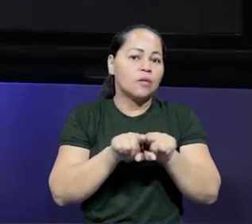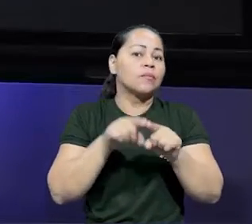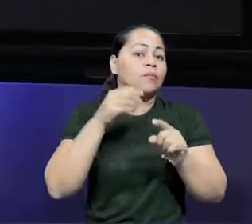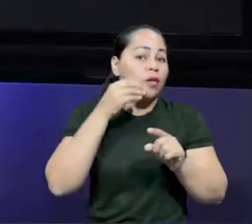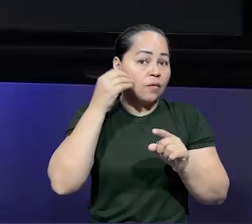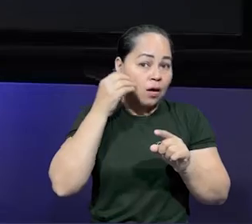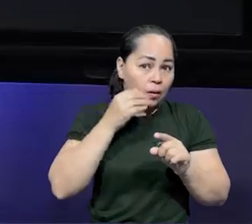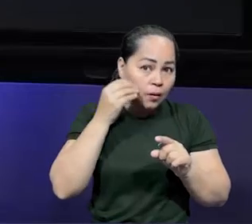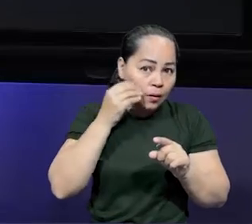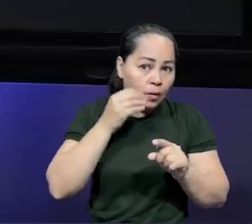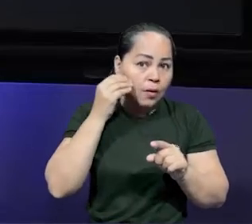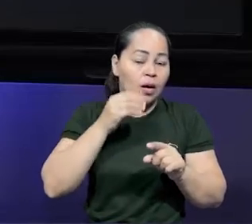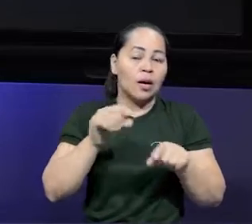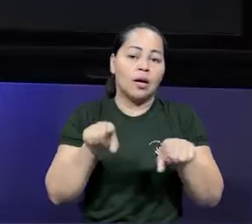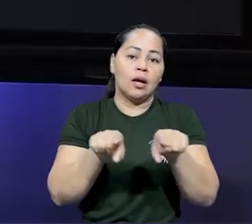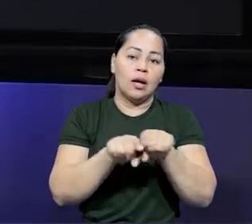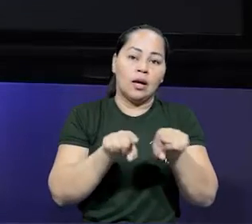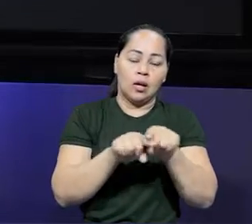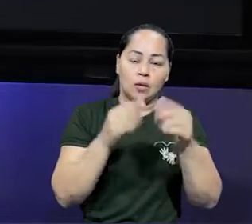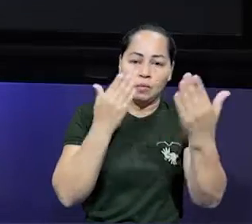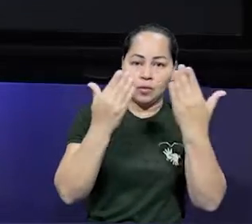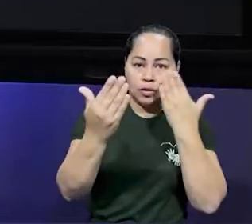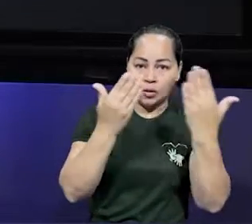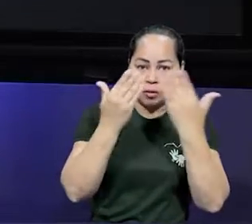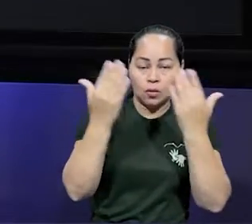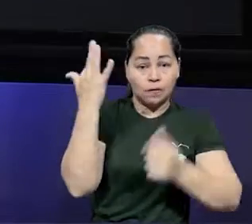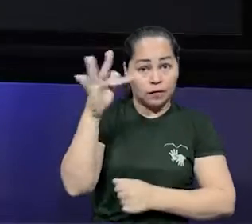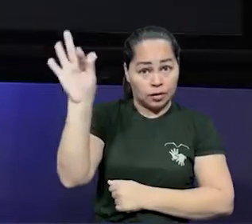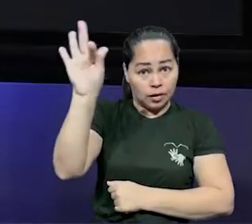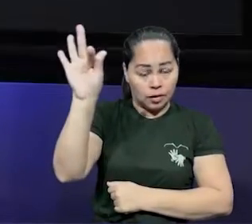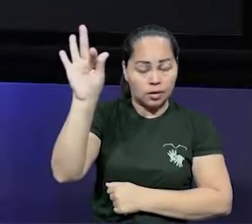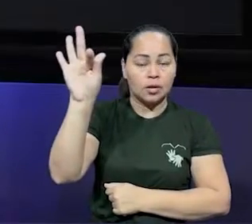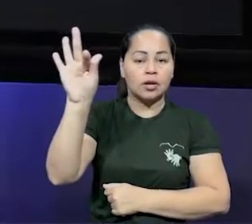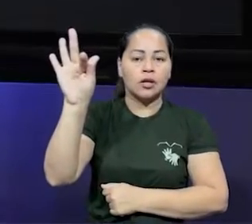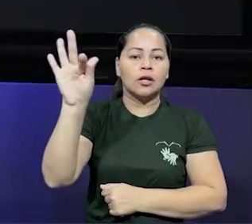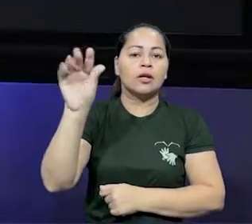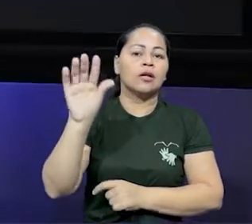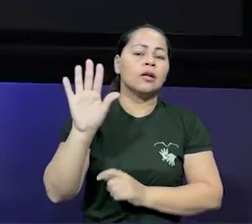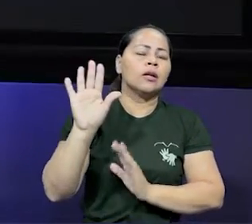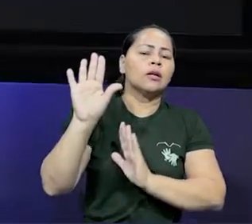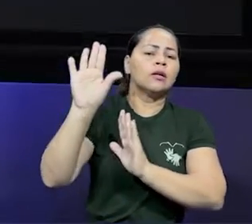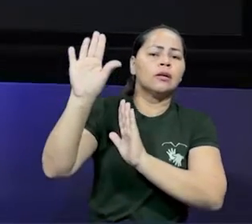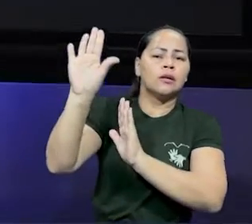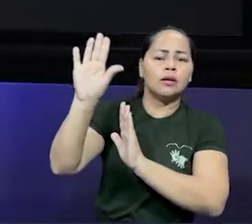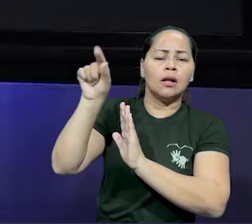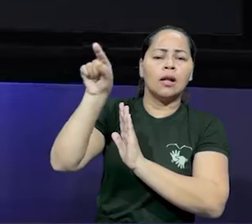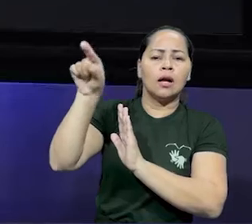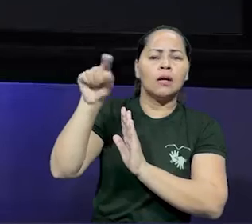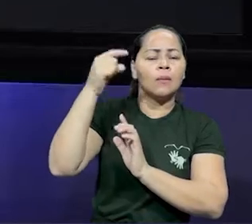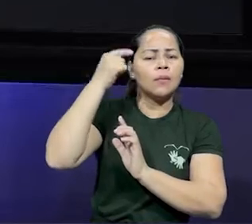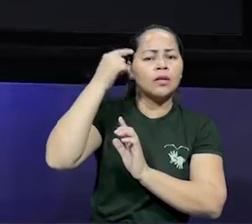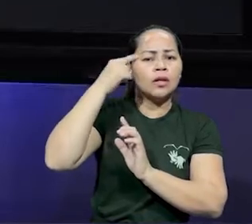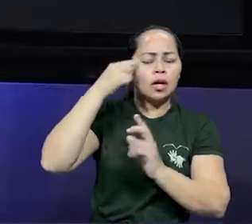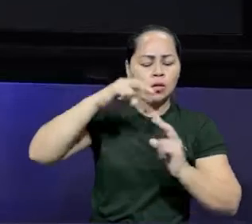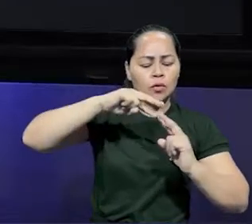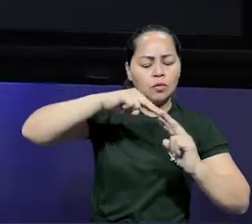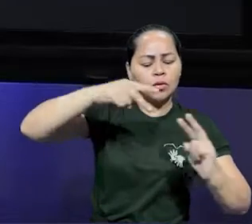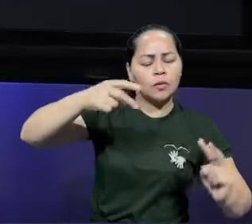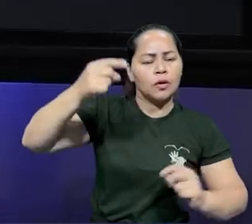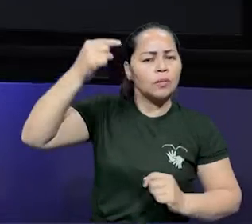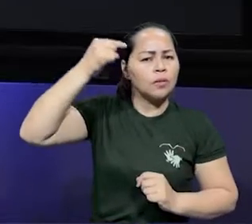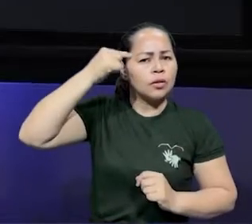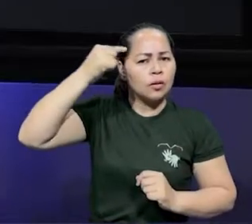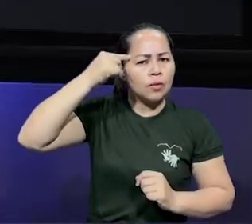psicólogo, médico e psicólogo francês, que também busca saber a gênese do pensamento e